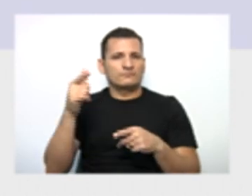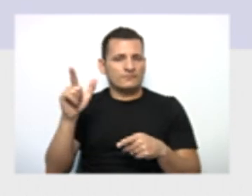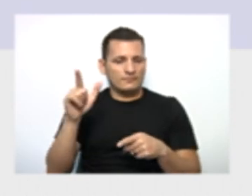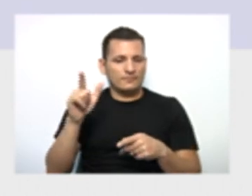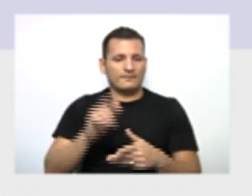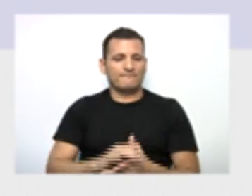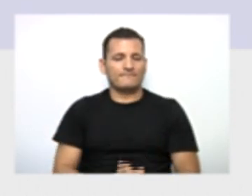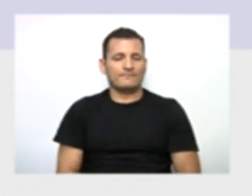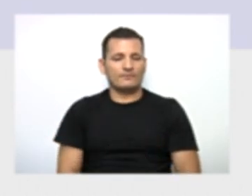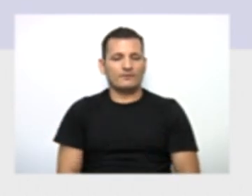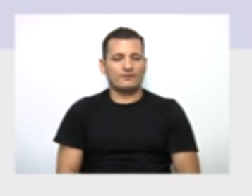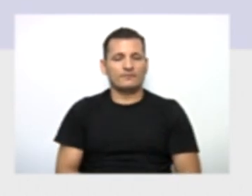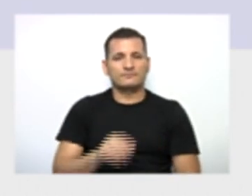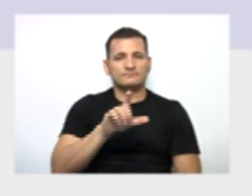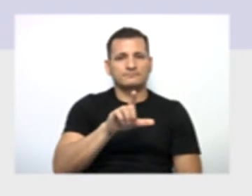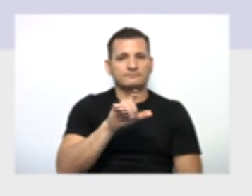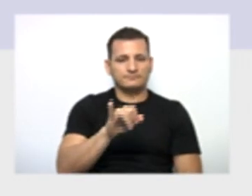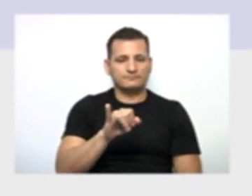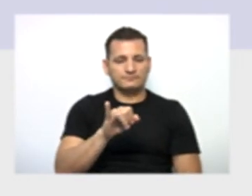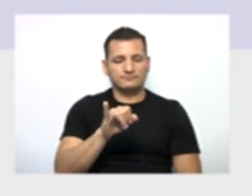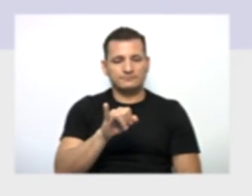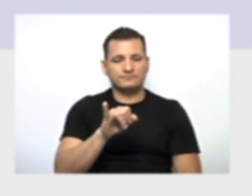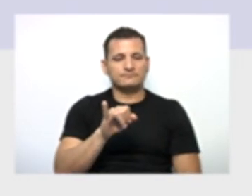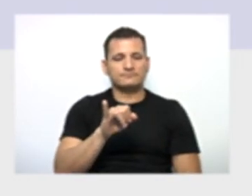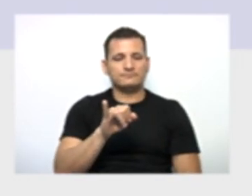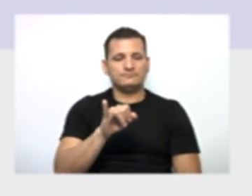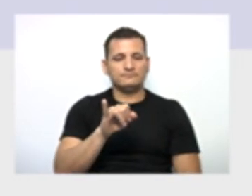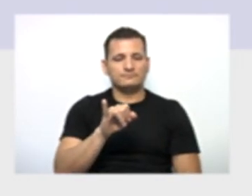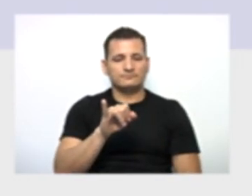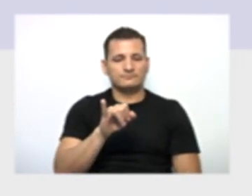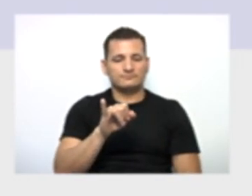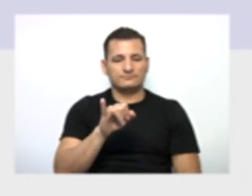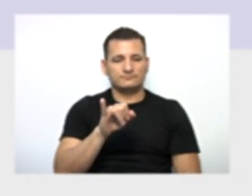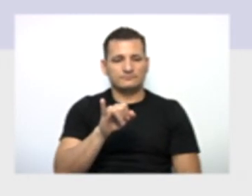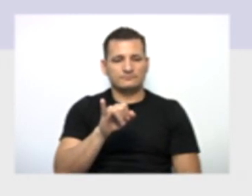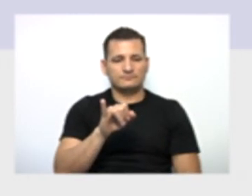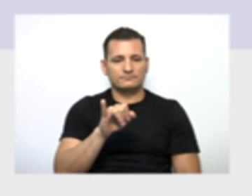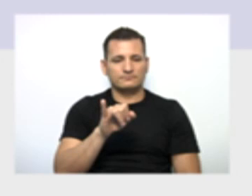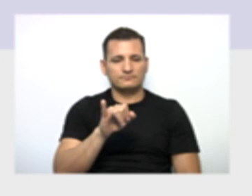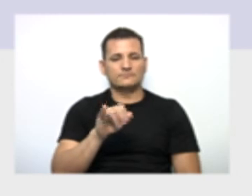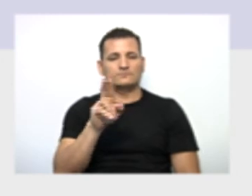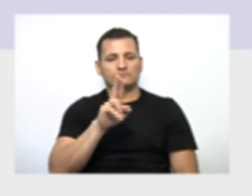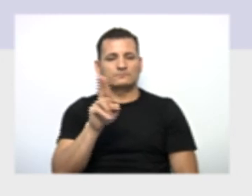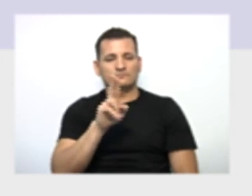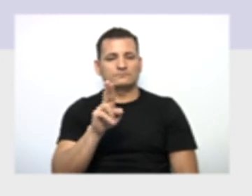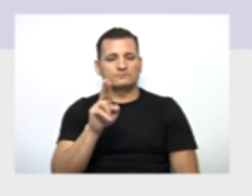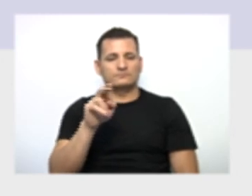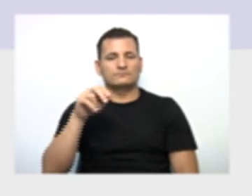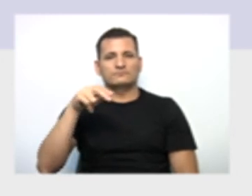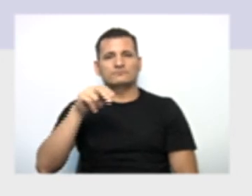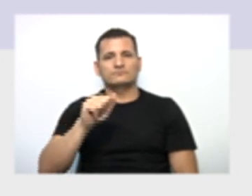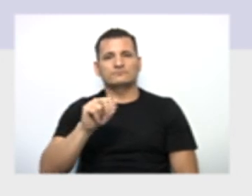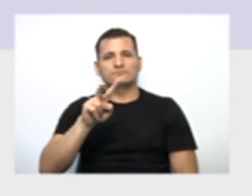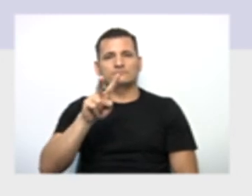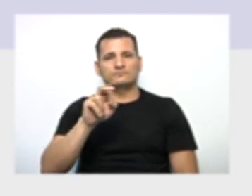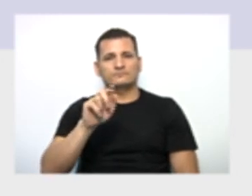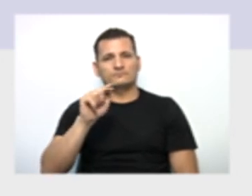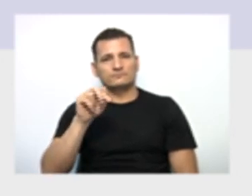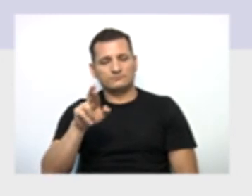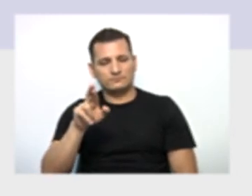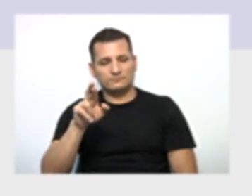minha lista, LI. O segundo item, nós usamos muito a palavra também